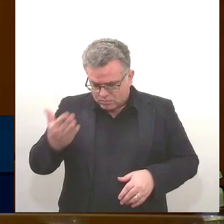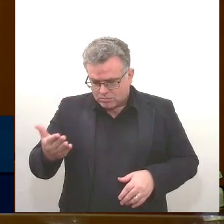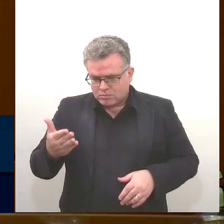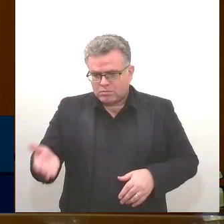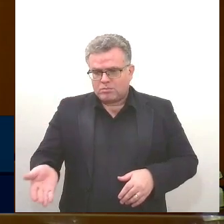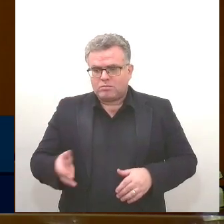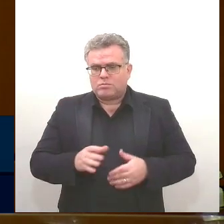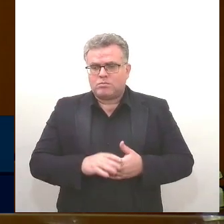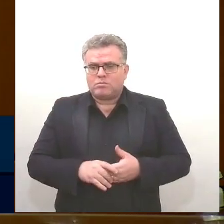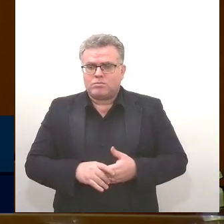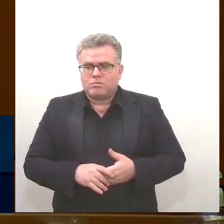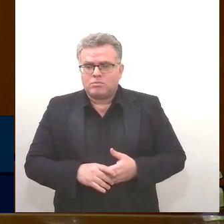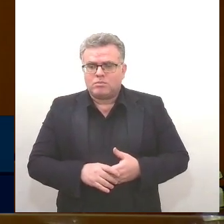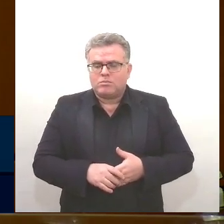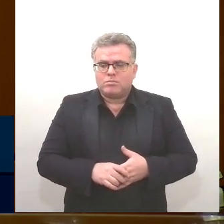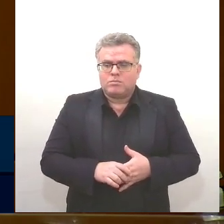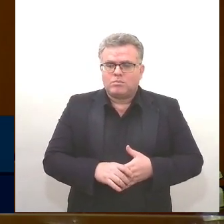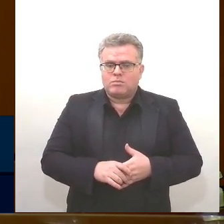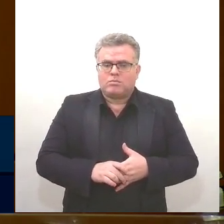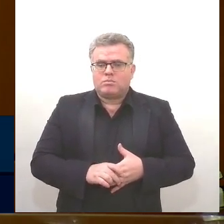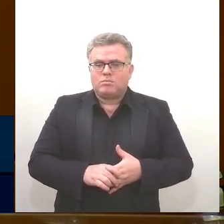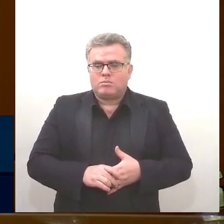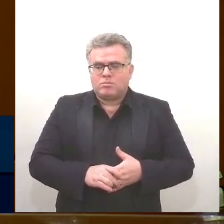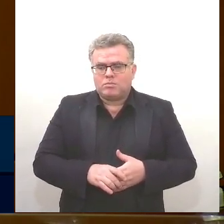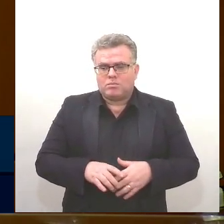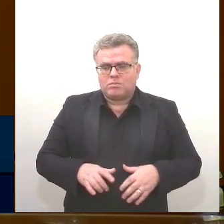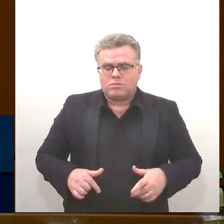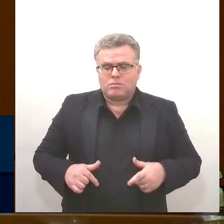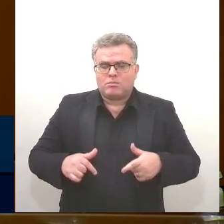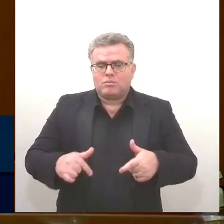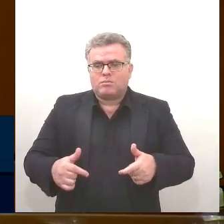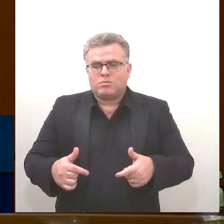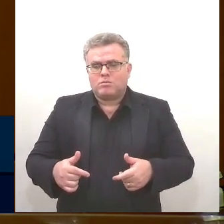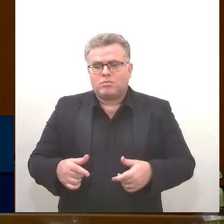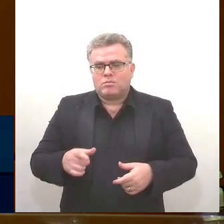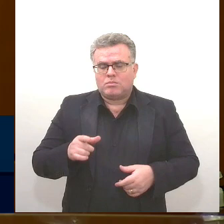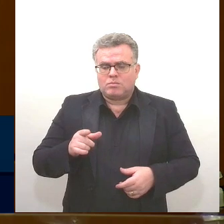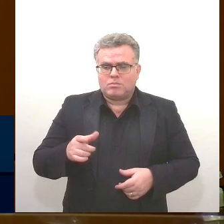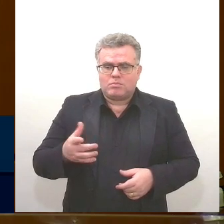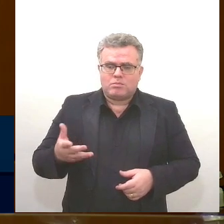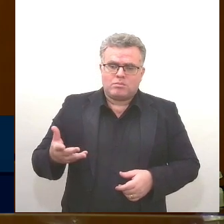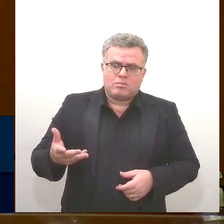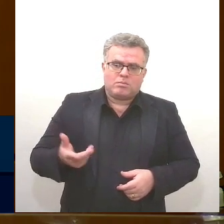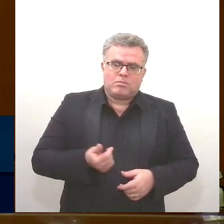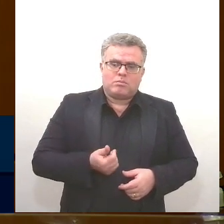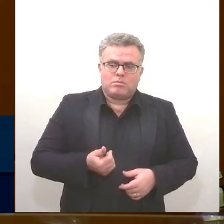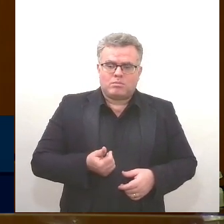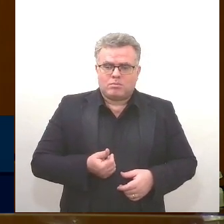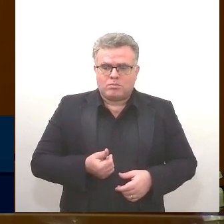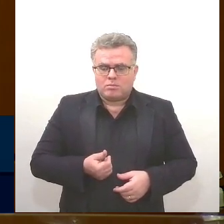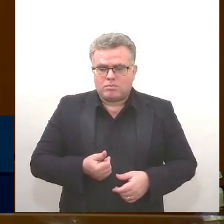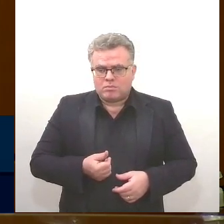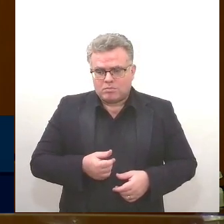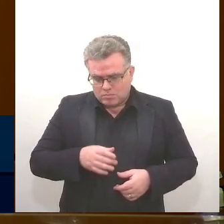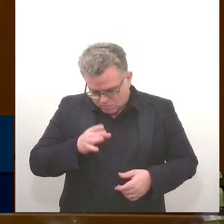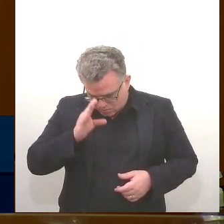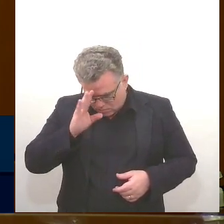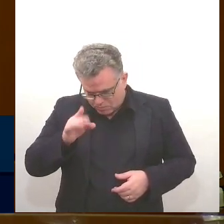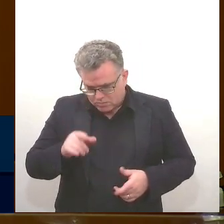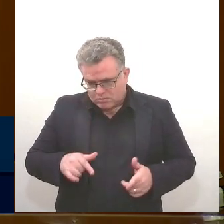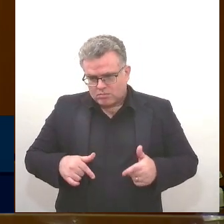luta pelas suas palavras mas principalmente pela sua luta nesta